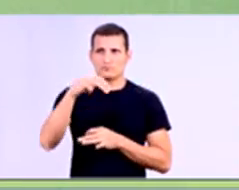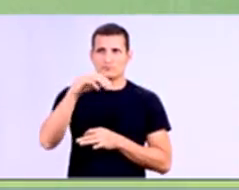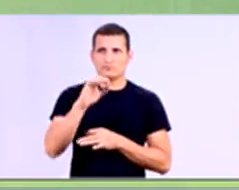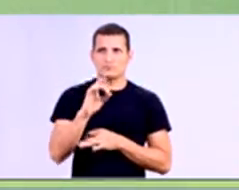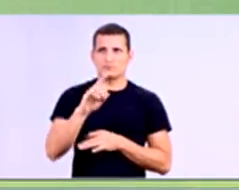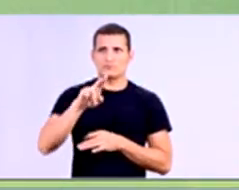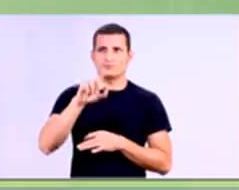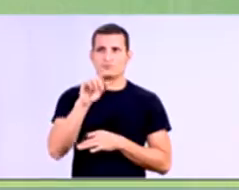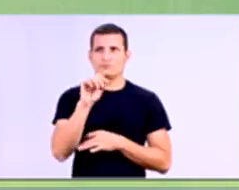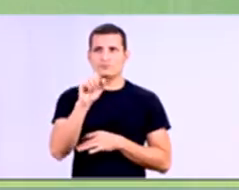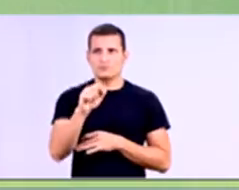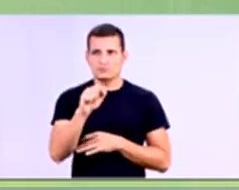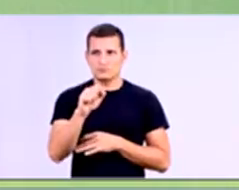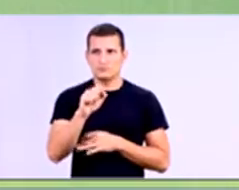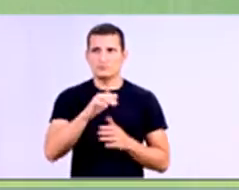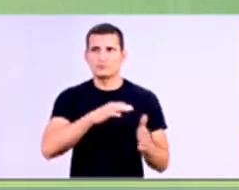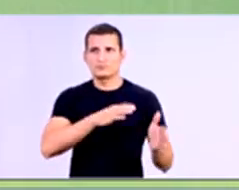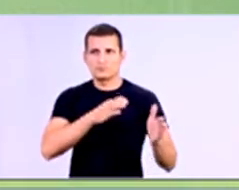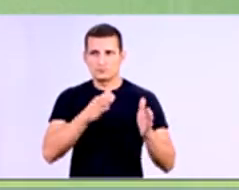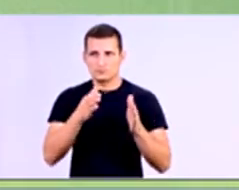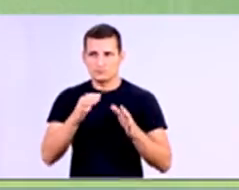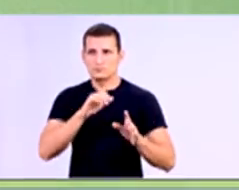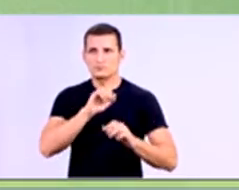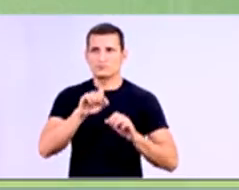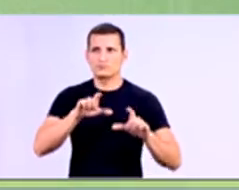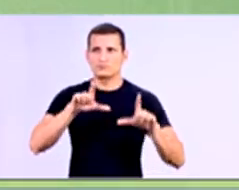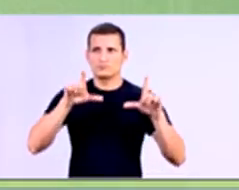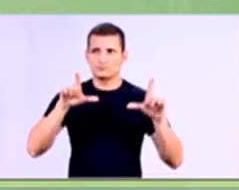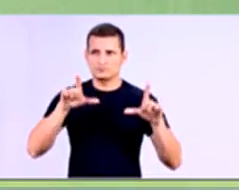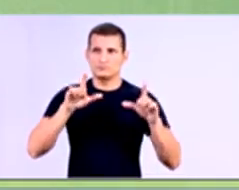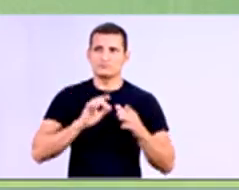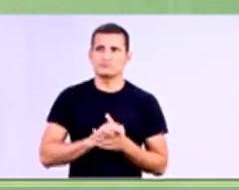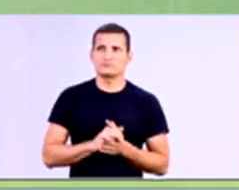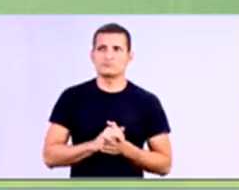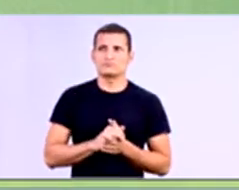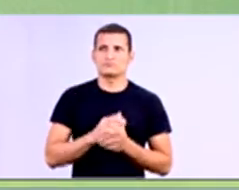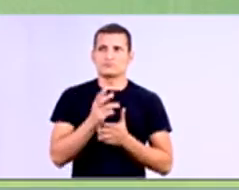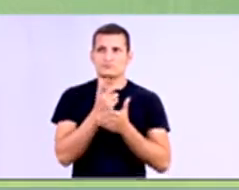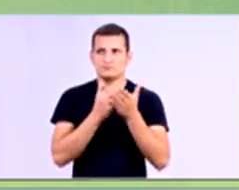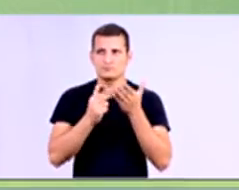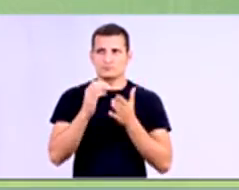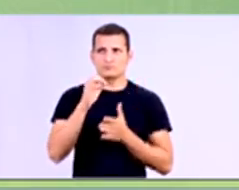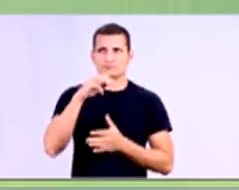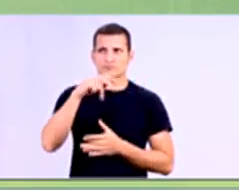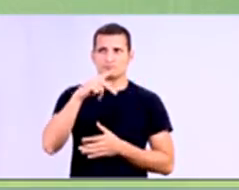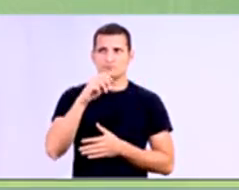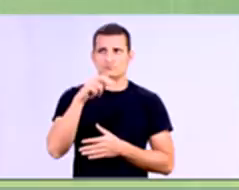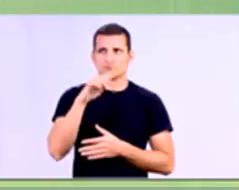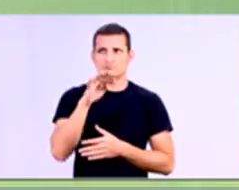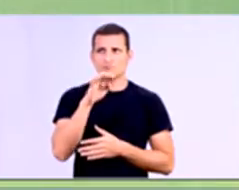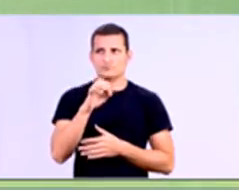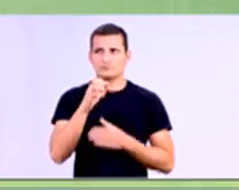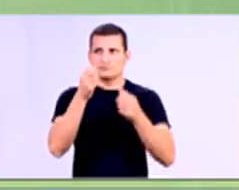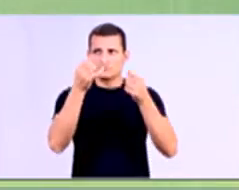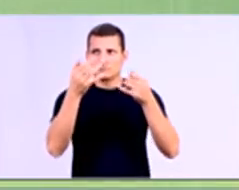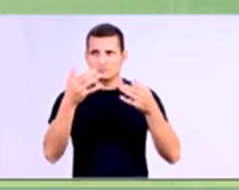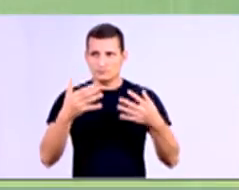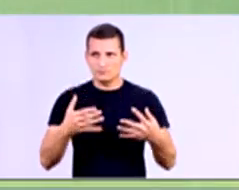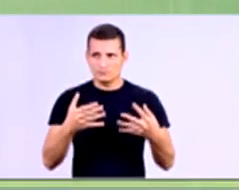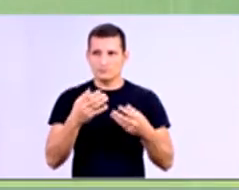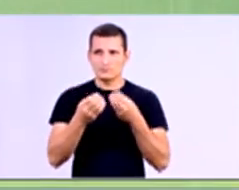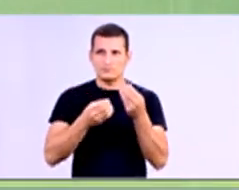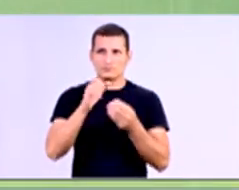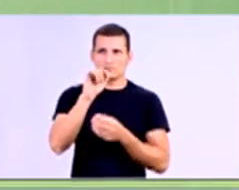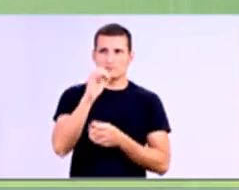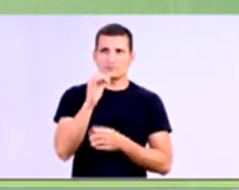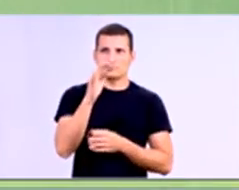de seus módulos durante a execução. O diagrama de componente descreve componentes de software